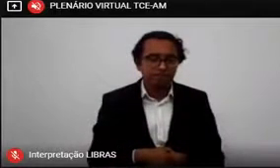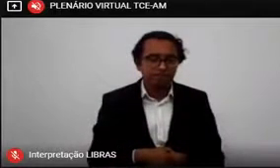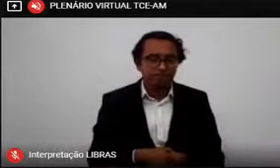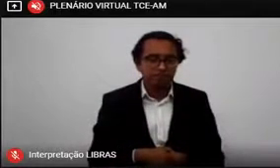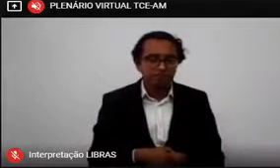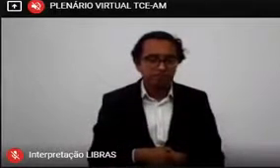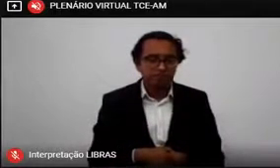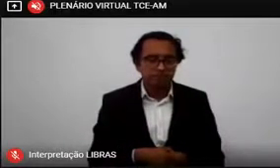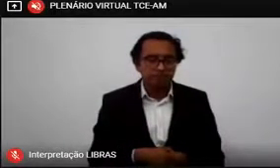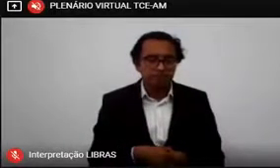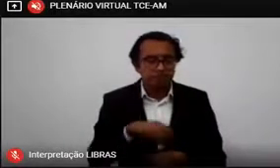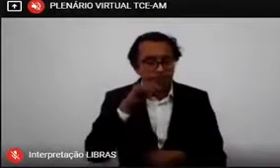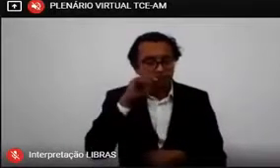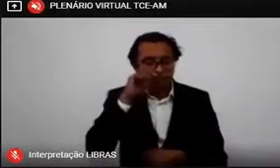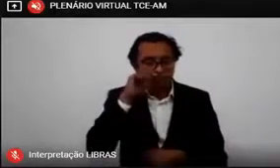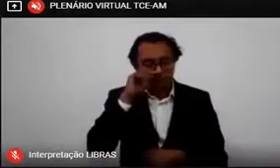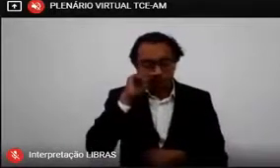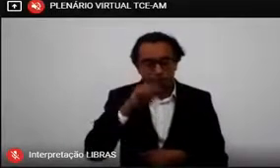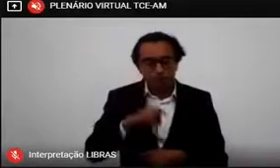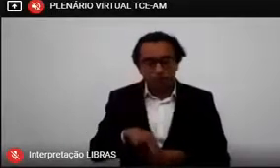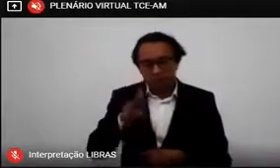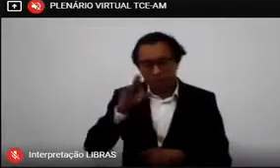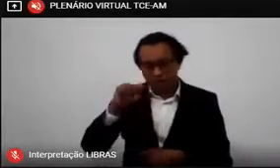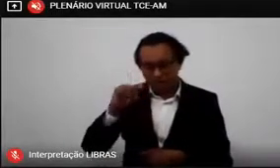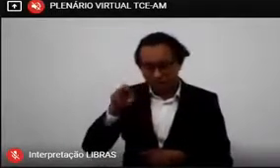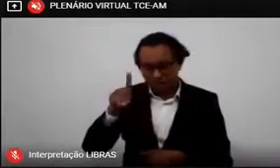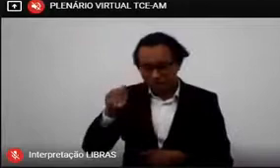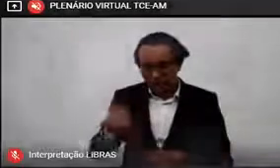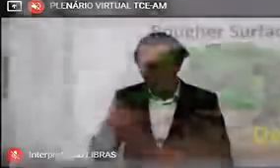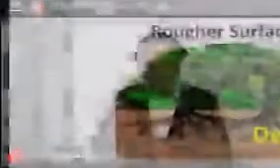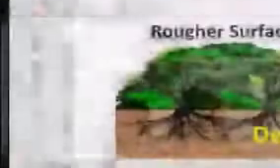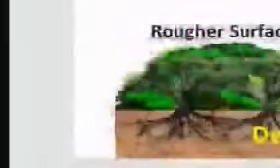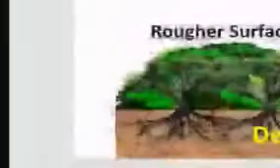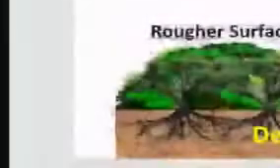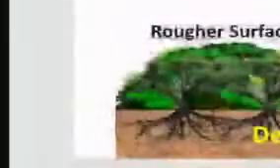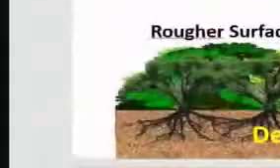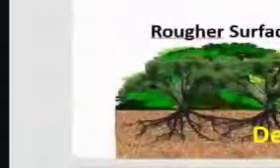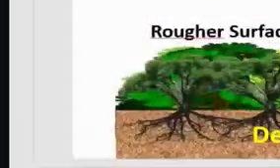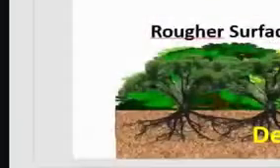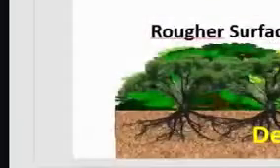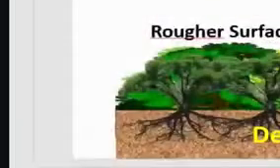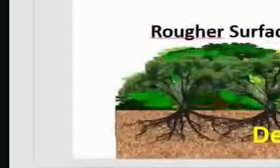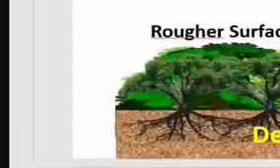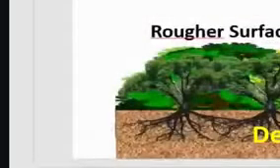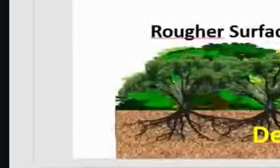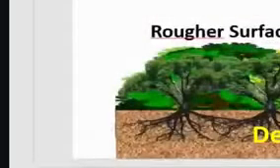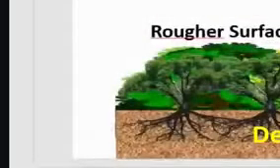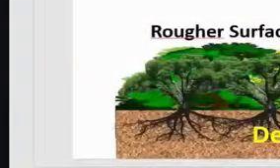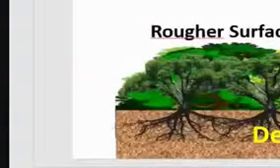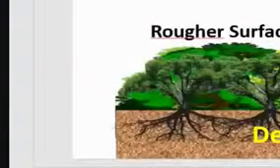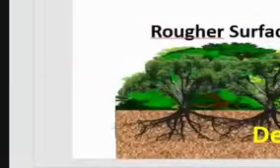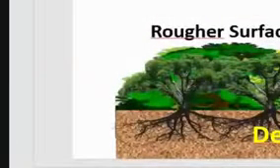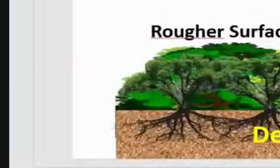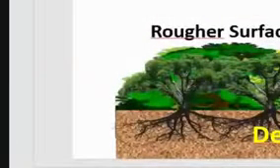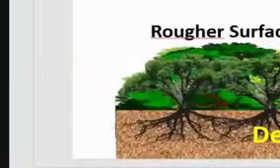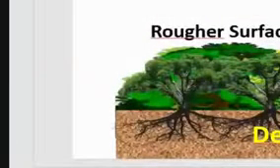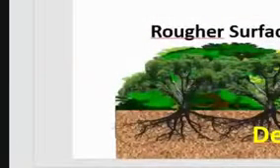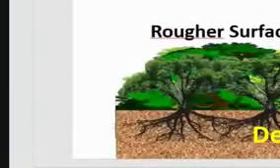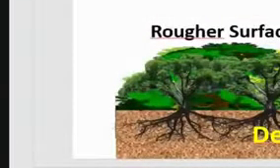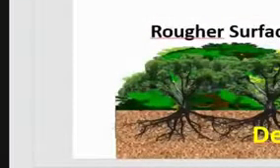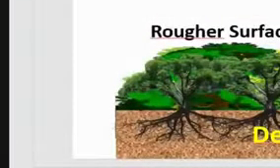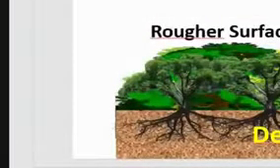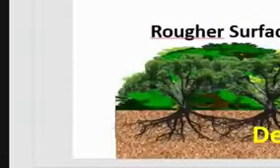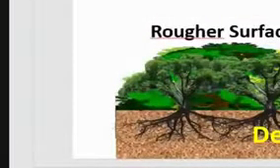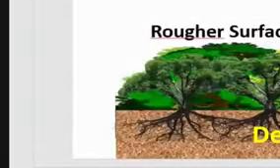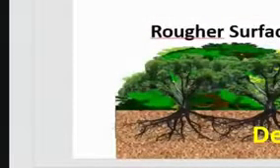complicado, eu não vou gastar muito tempo, mas é só para mostrar que a ciência, e isso são mais de 30 anos de pesquisas, e eu